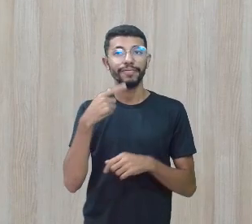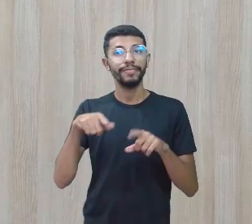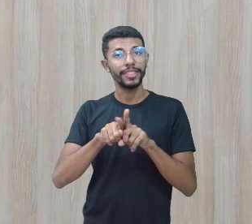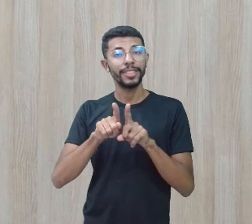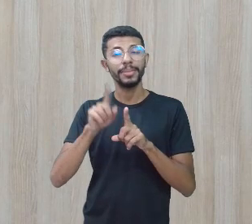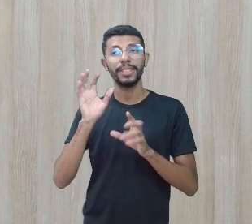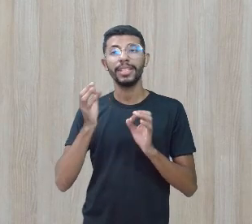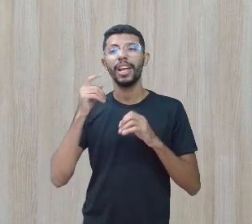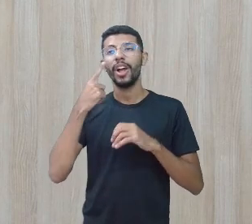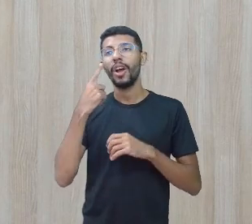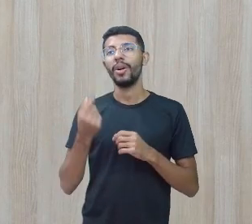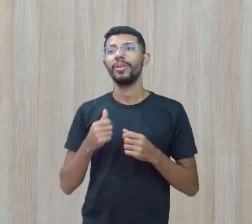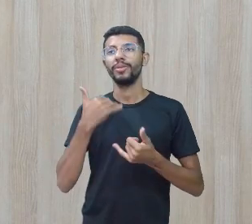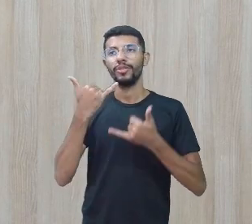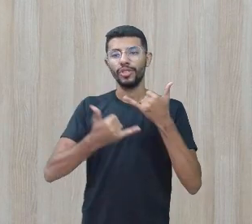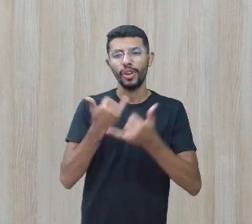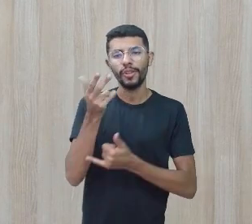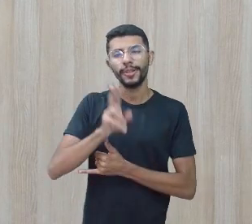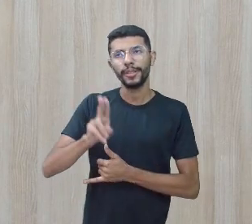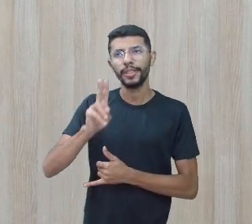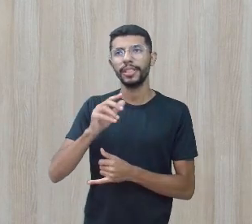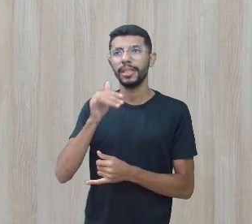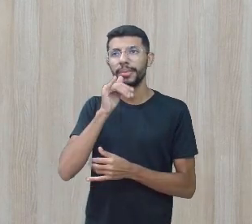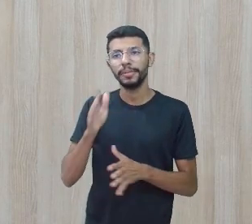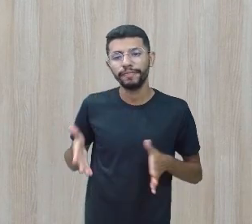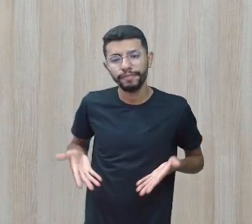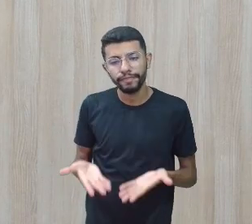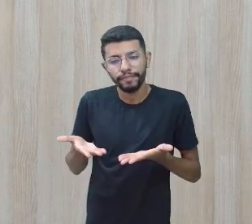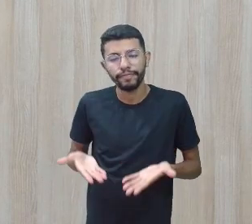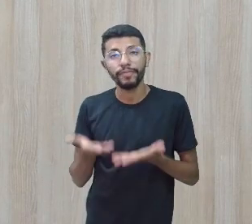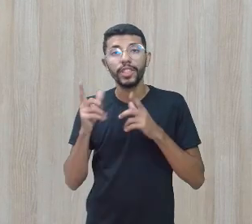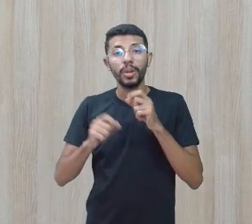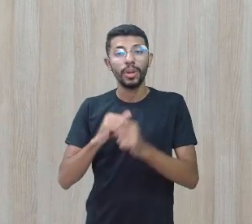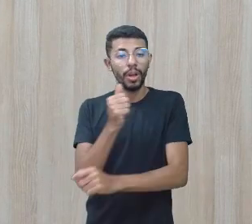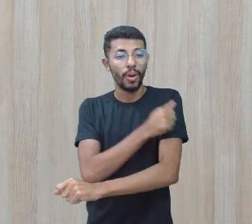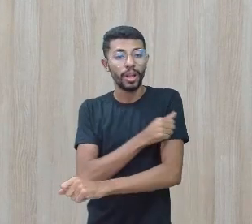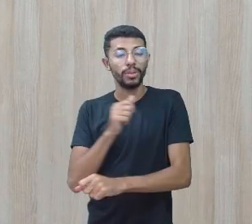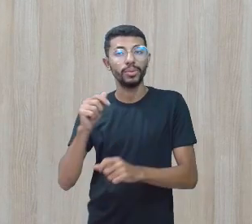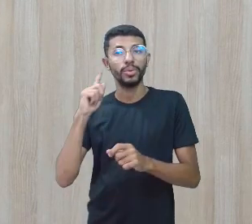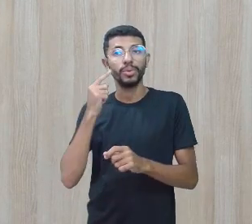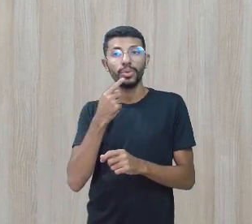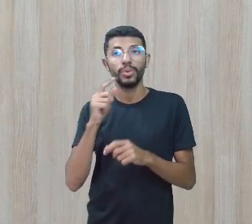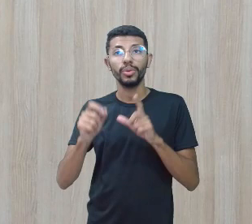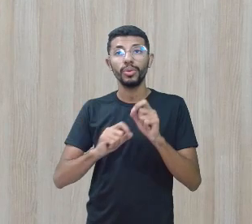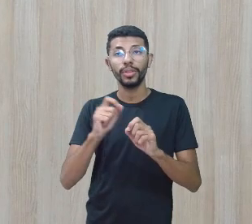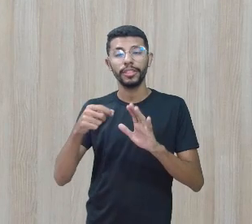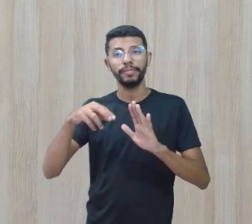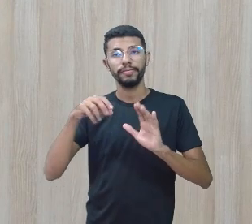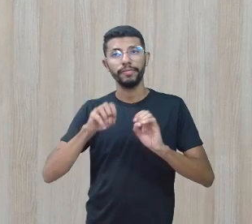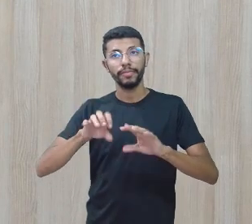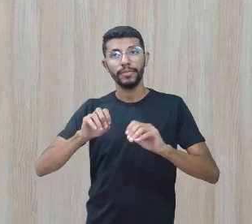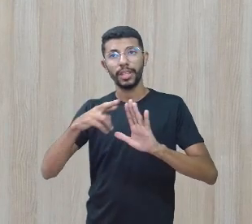jogos vai trabalhar, não é? O estudante surdo, as regras do jogo.